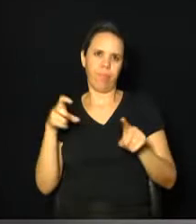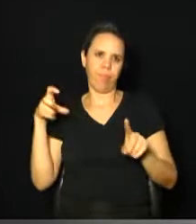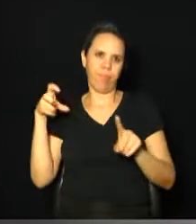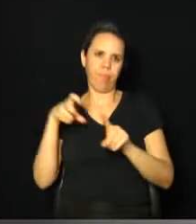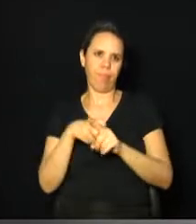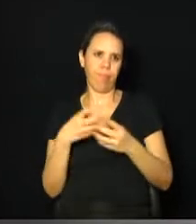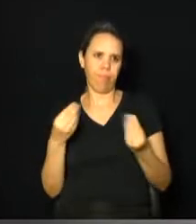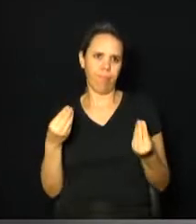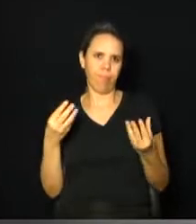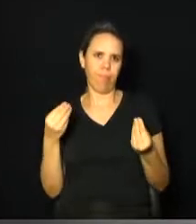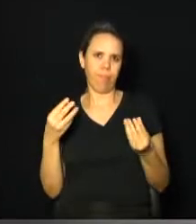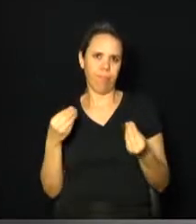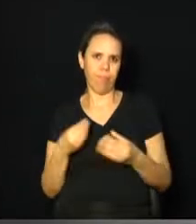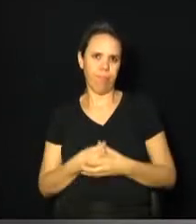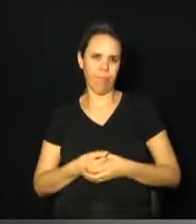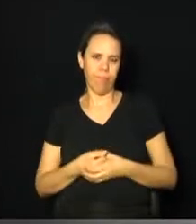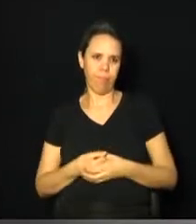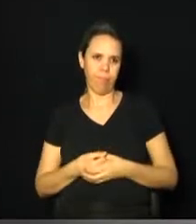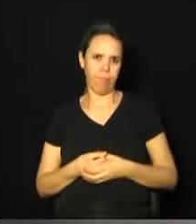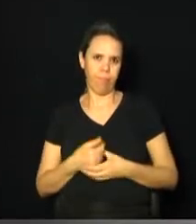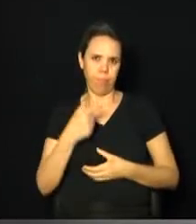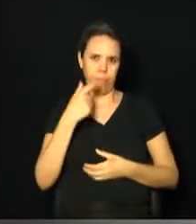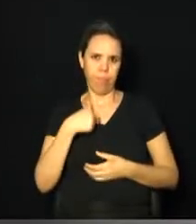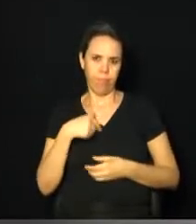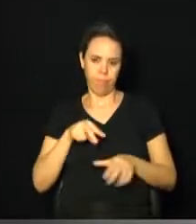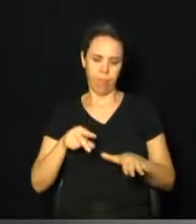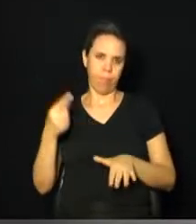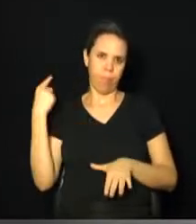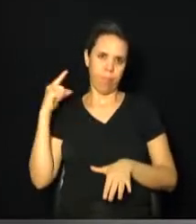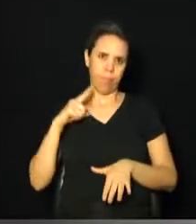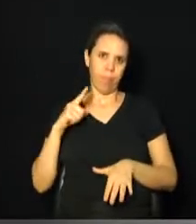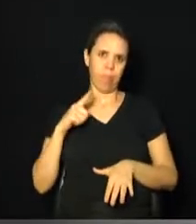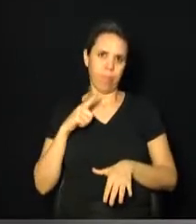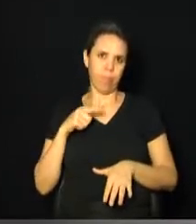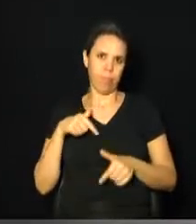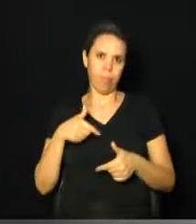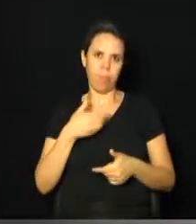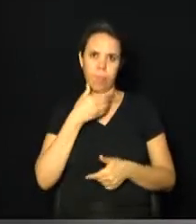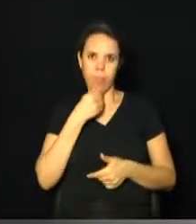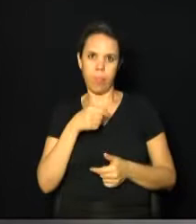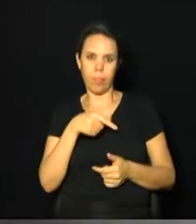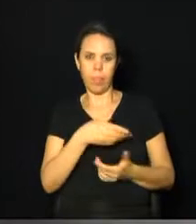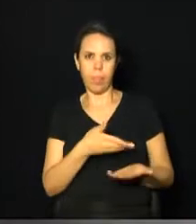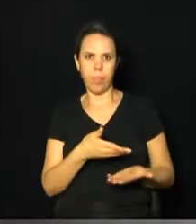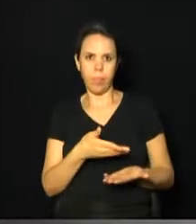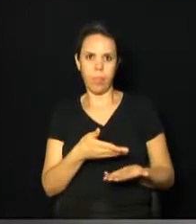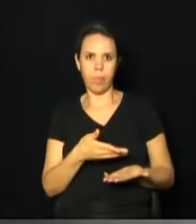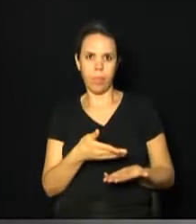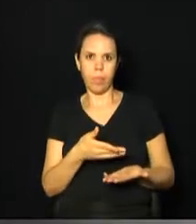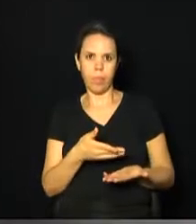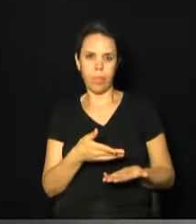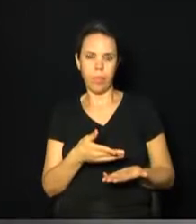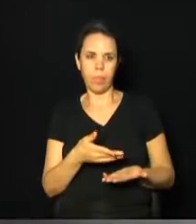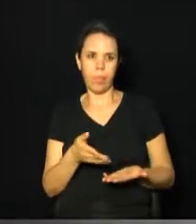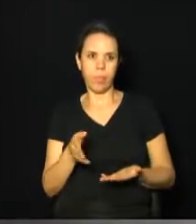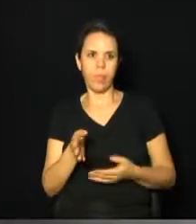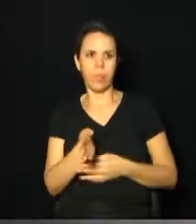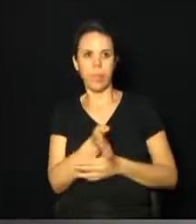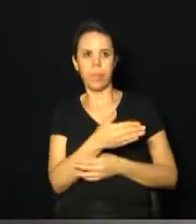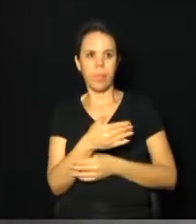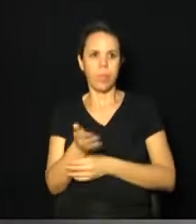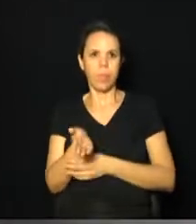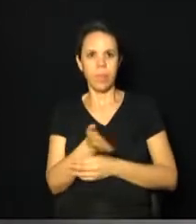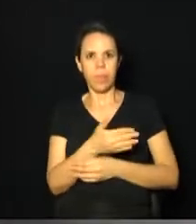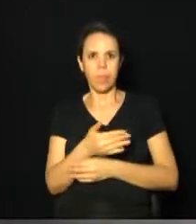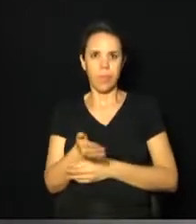atropelamento, Eu mesmo, semana passada, tive que intervir com um rapaz que ele estava com um largato. Né?